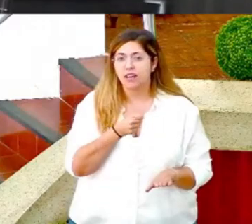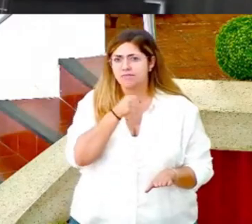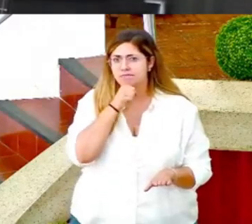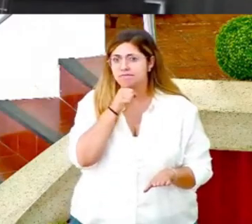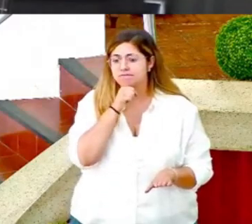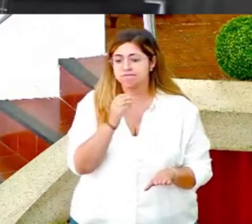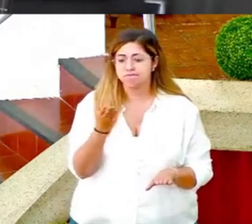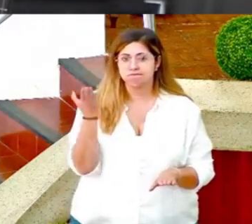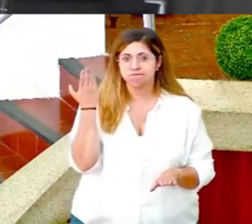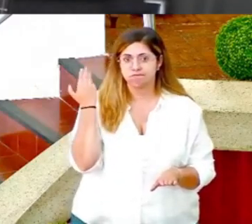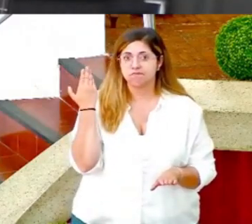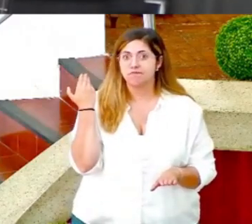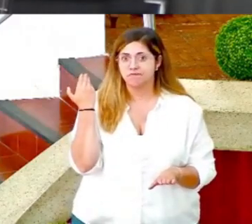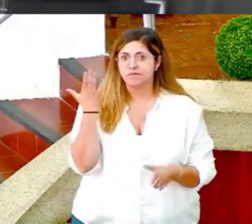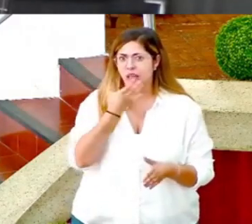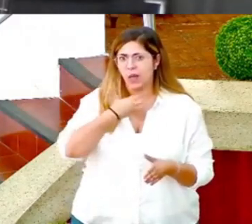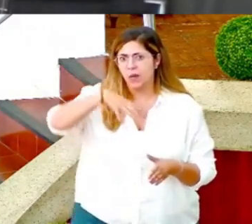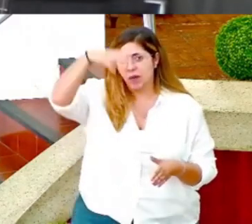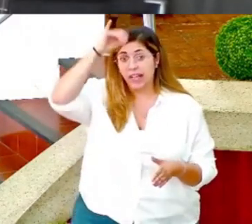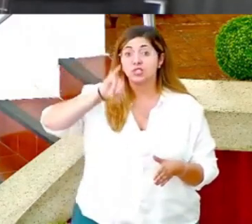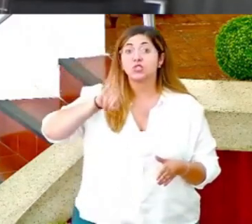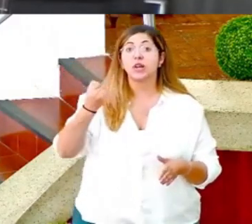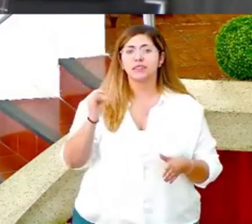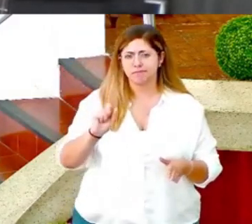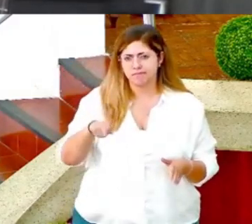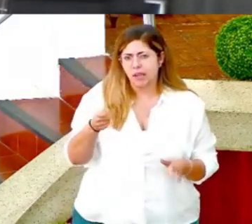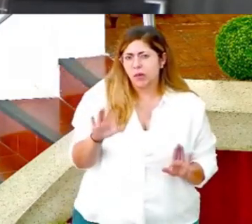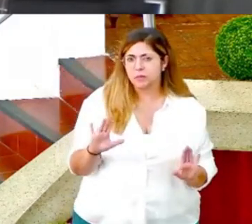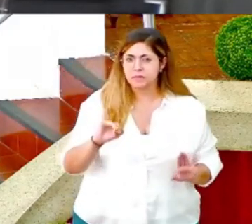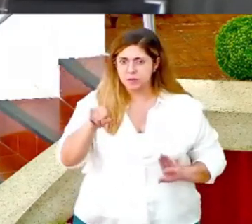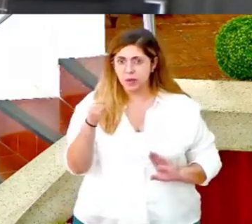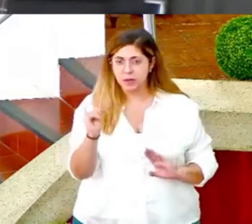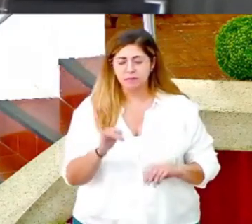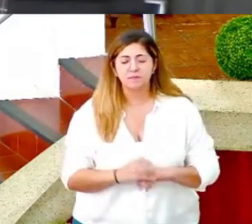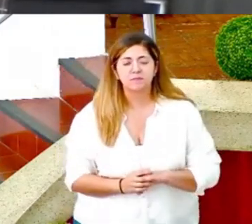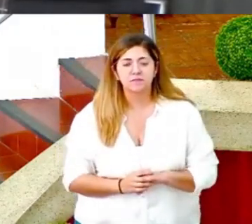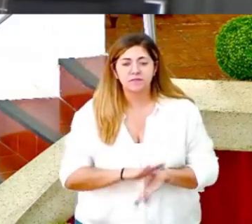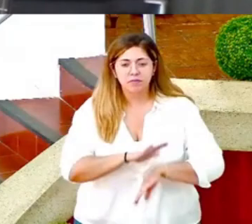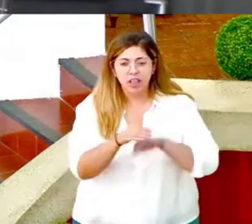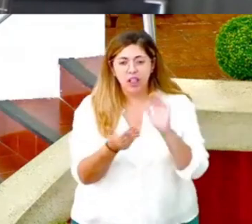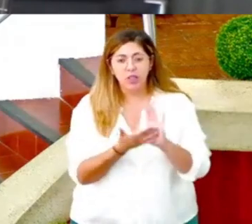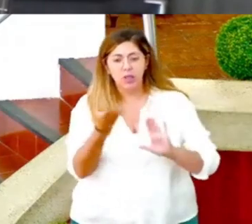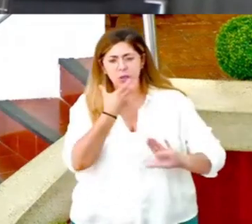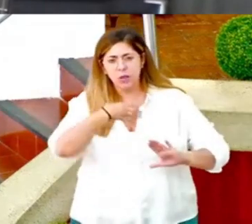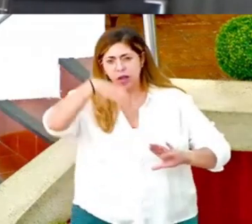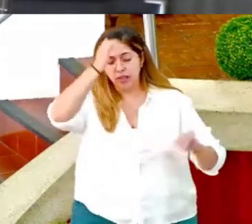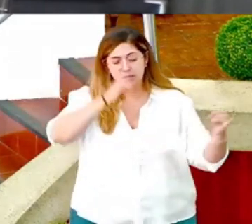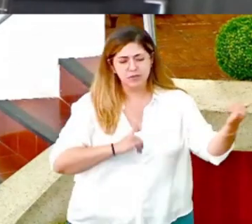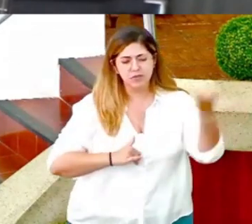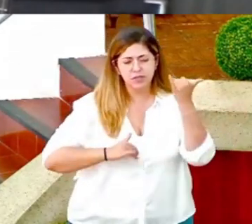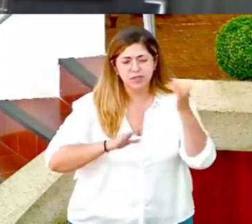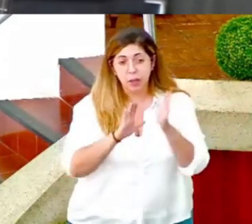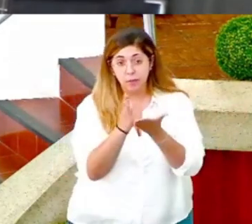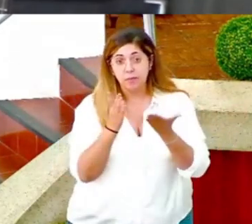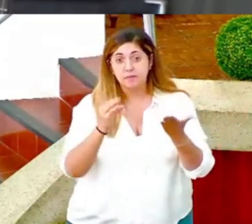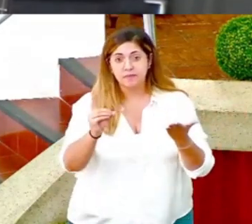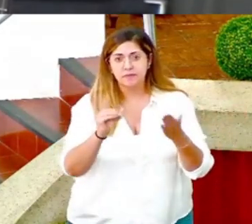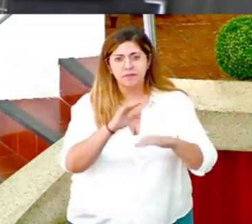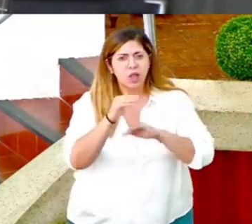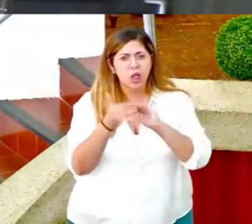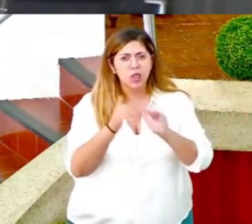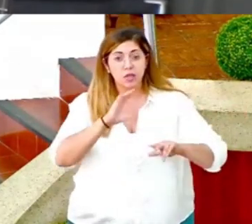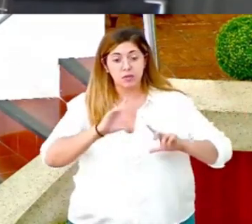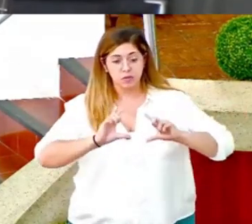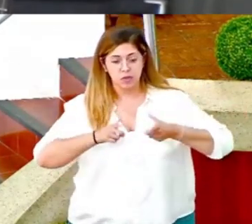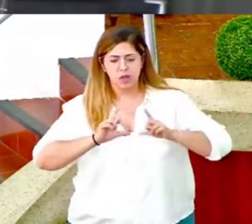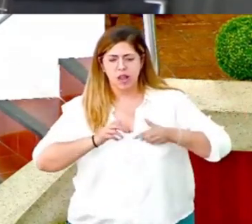de Josias. Então deu ordem o rei, e todos os anciãos de Judá e de Jerusalém se